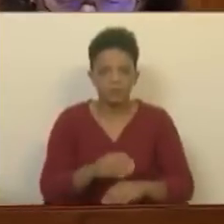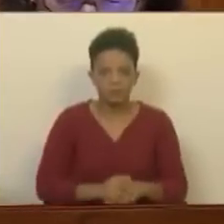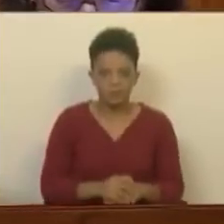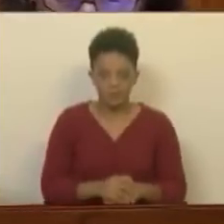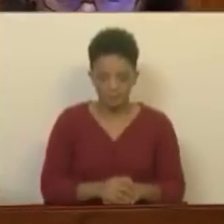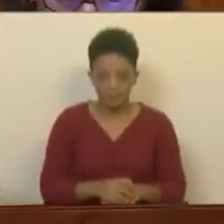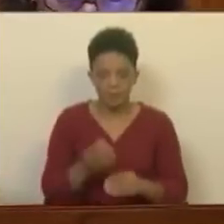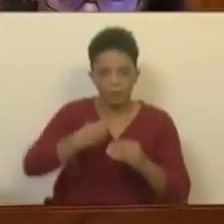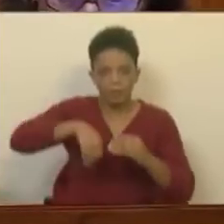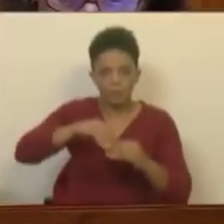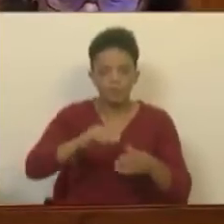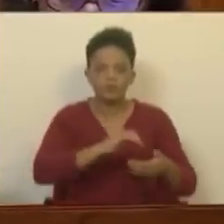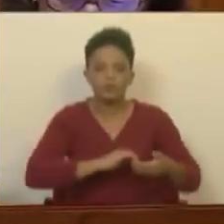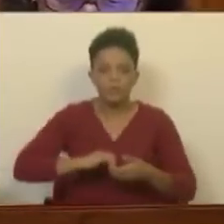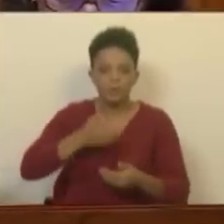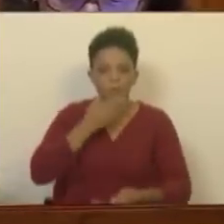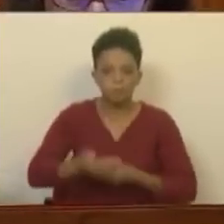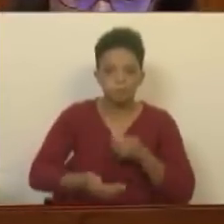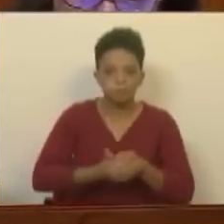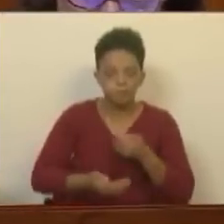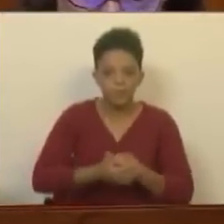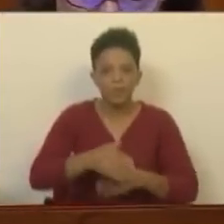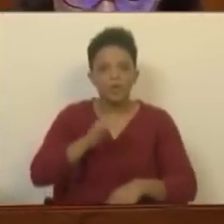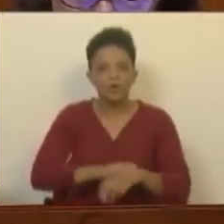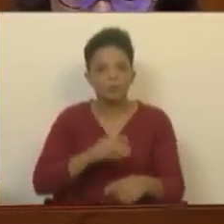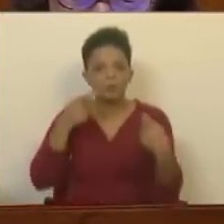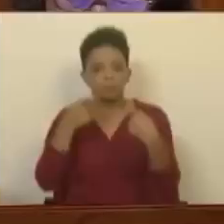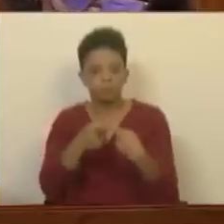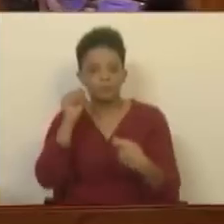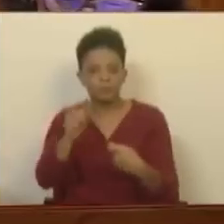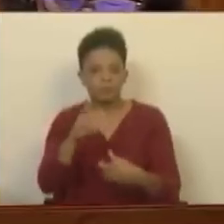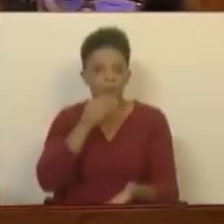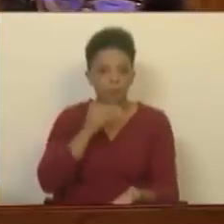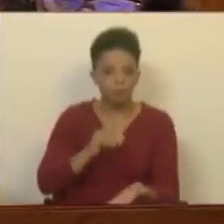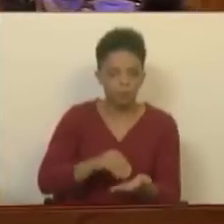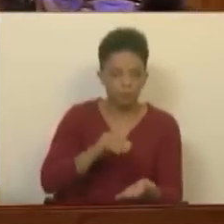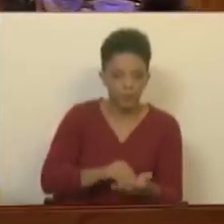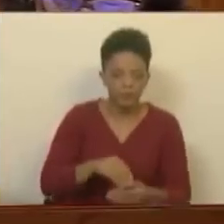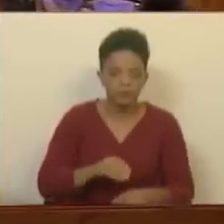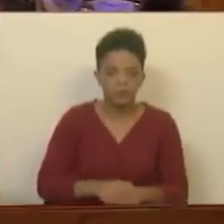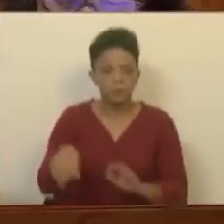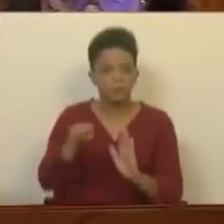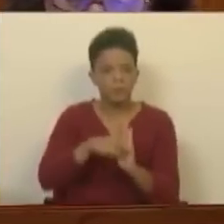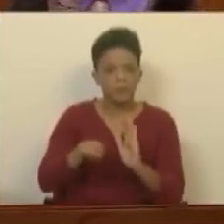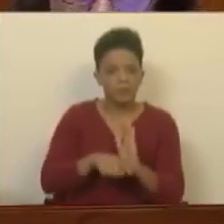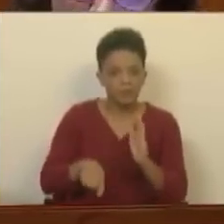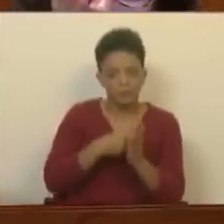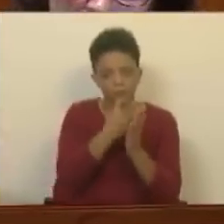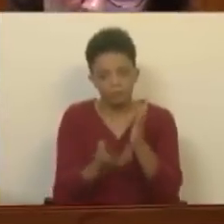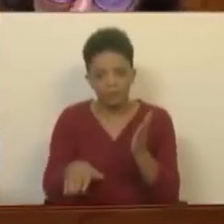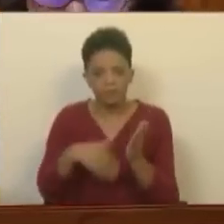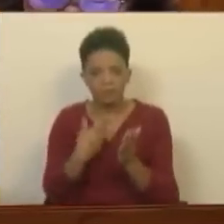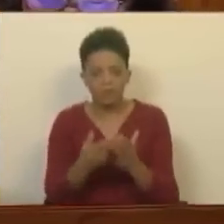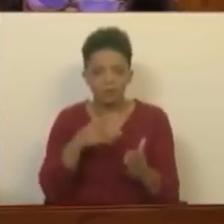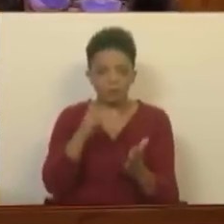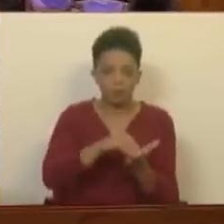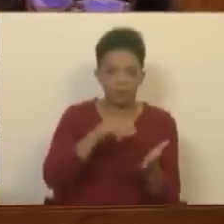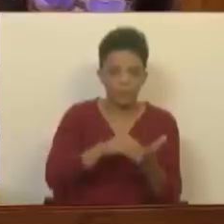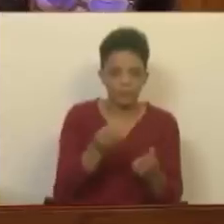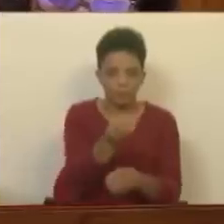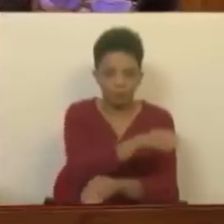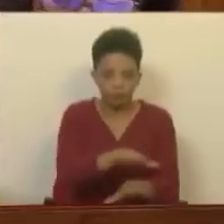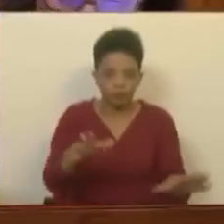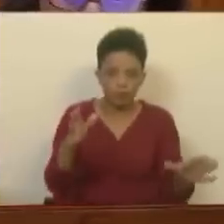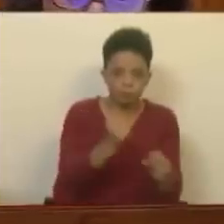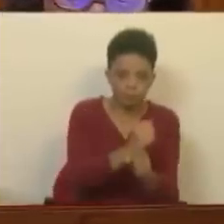complemento solidário para idosos para conger colinhar pobreza Precisamos do conjunto de medidas para erradicar a pobreza infantil